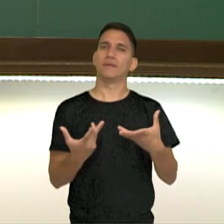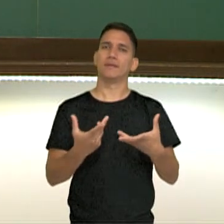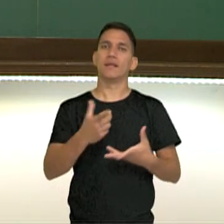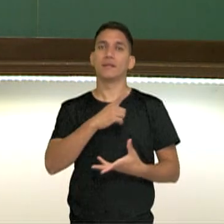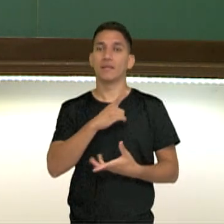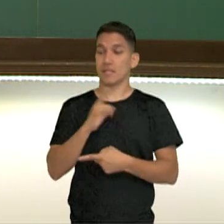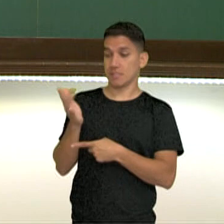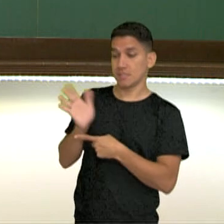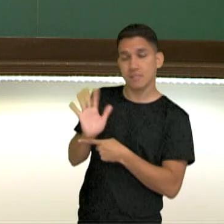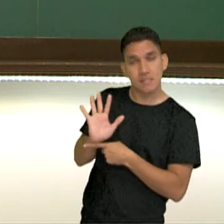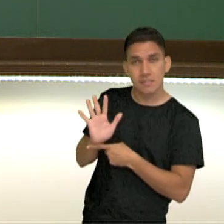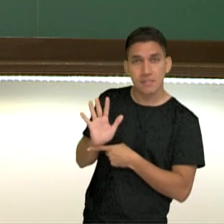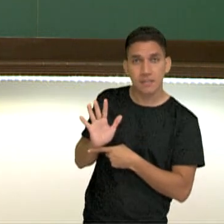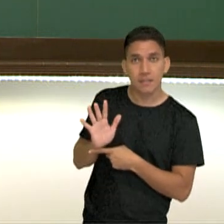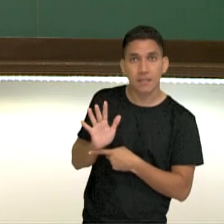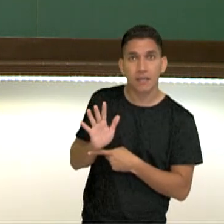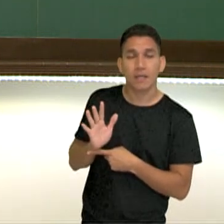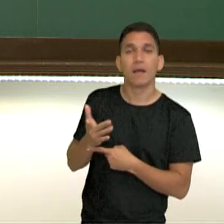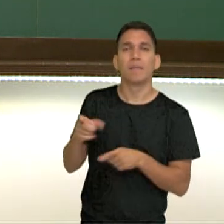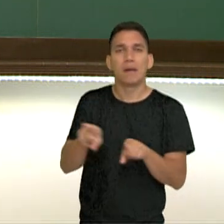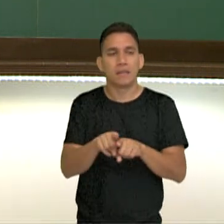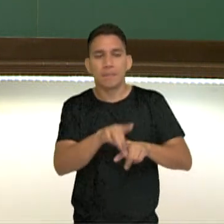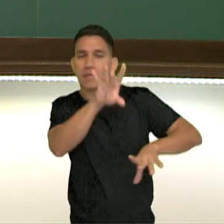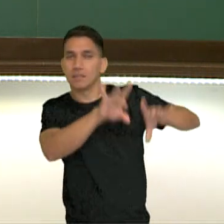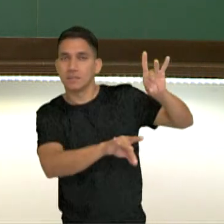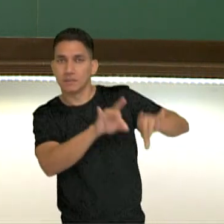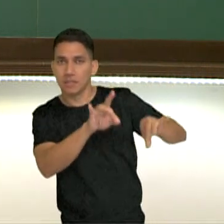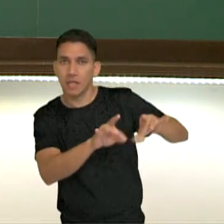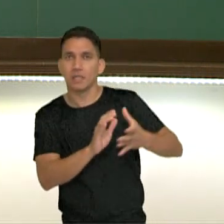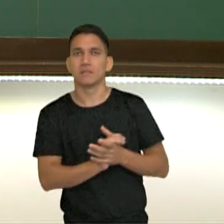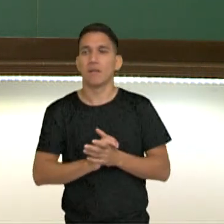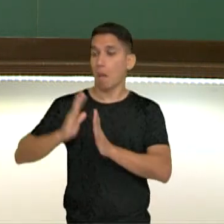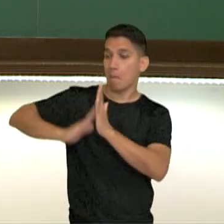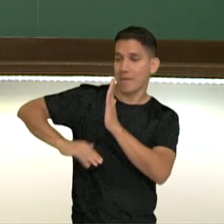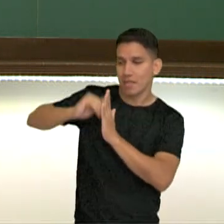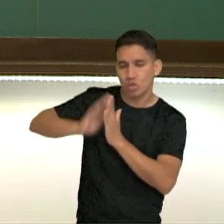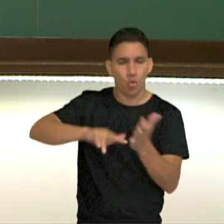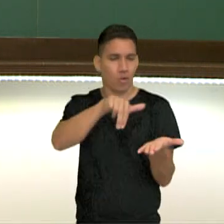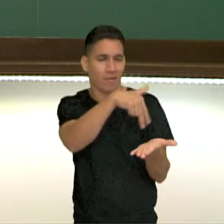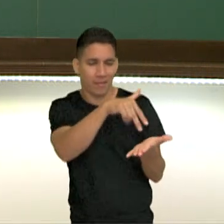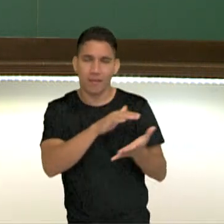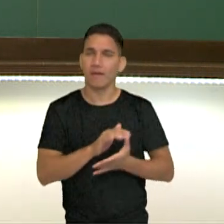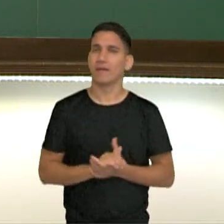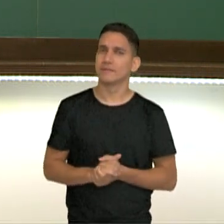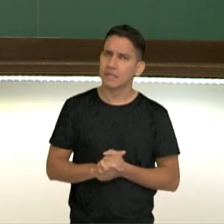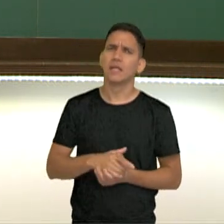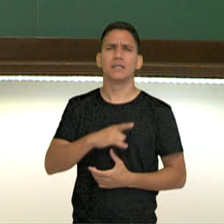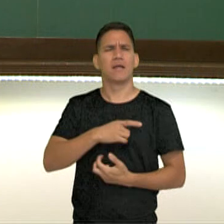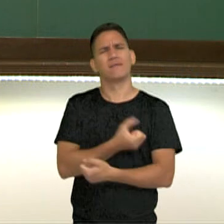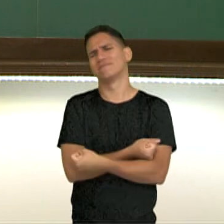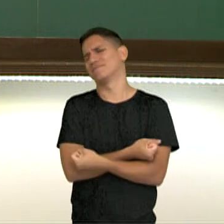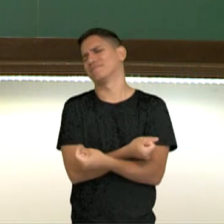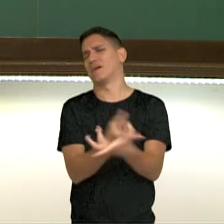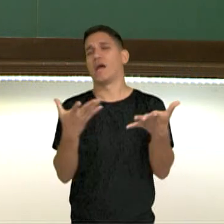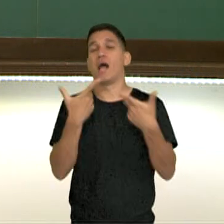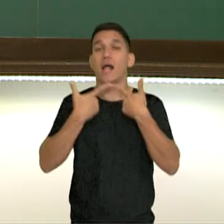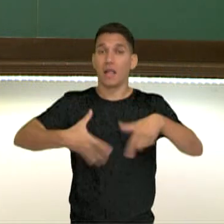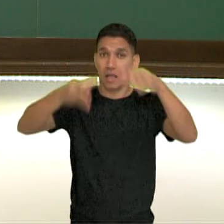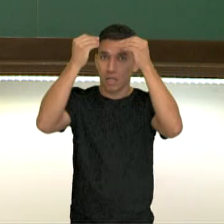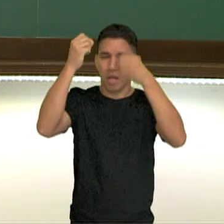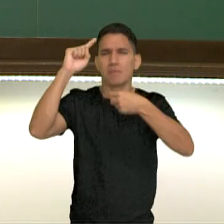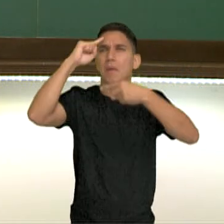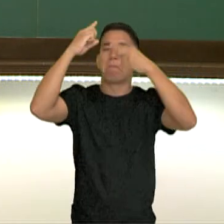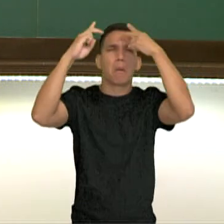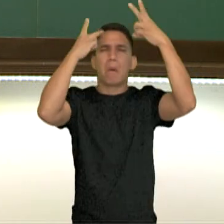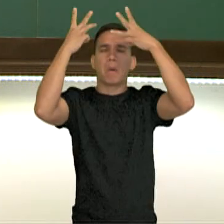do cinema com teatro, da pintura com a dança, né? Muitas linguagens, muitas